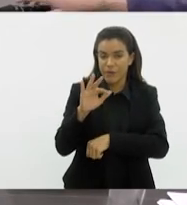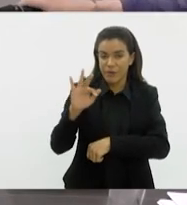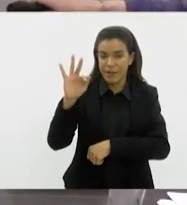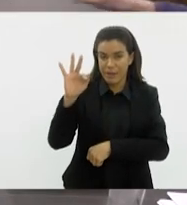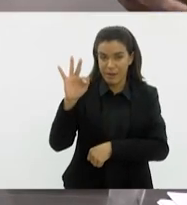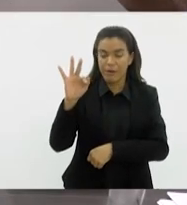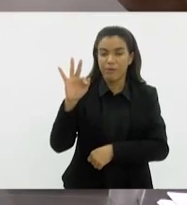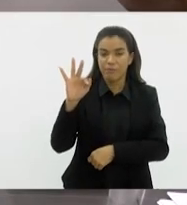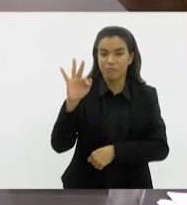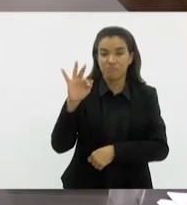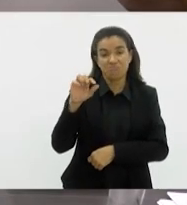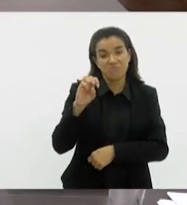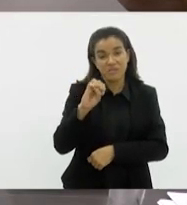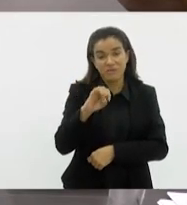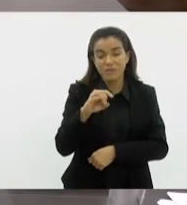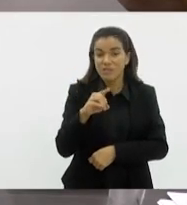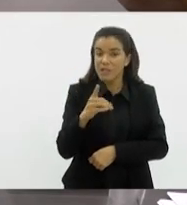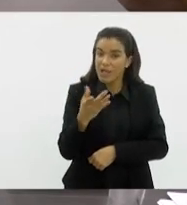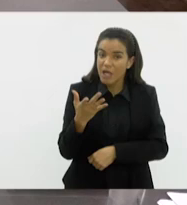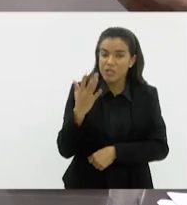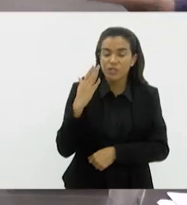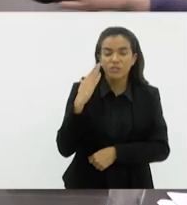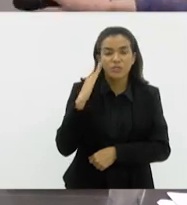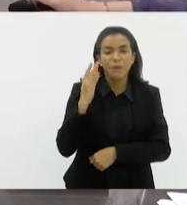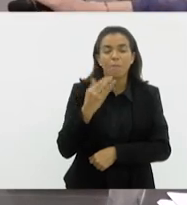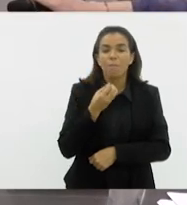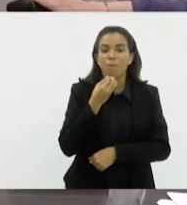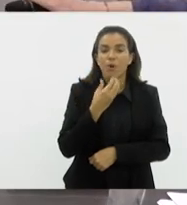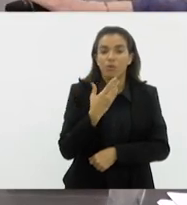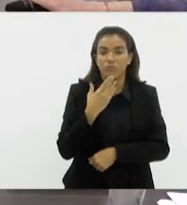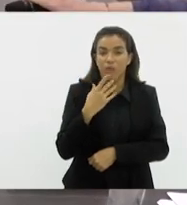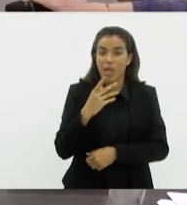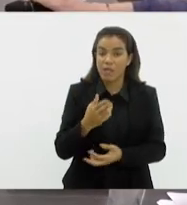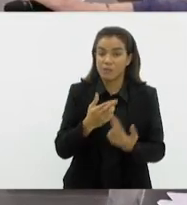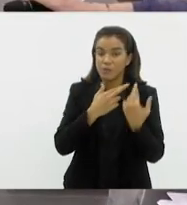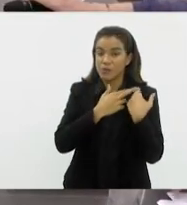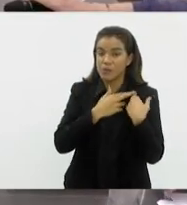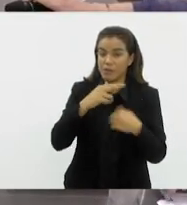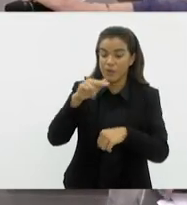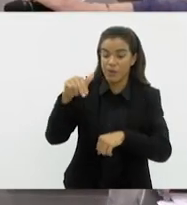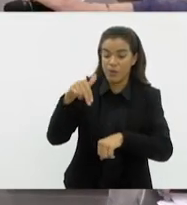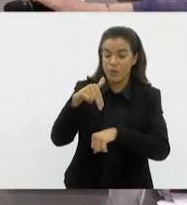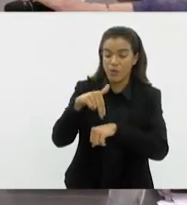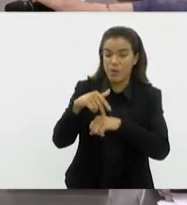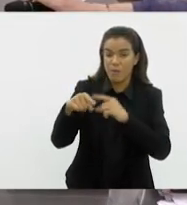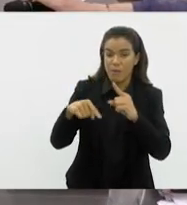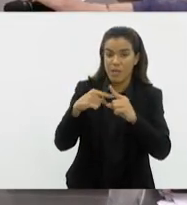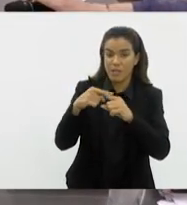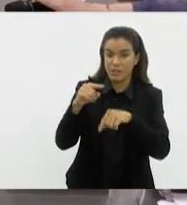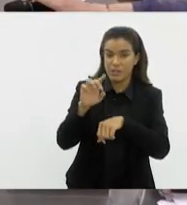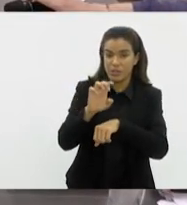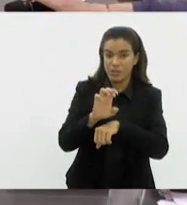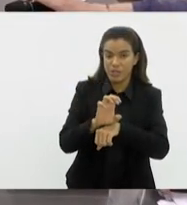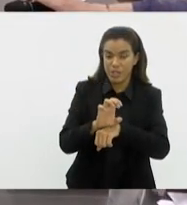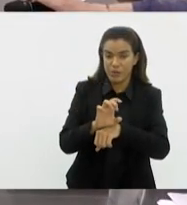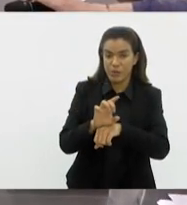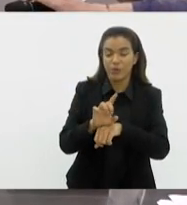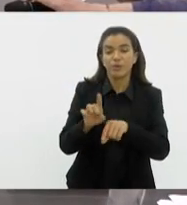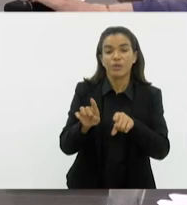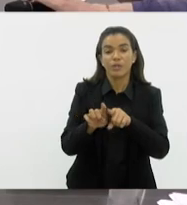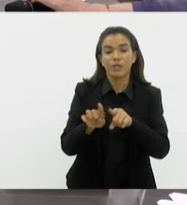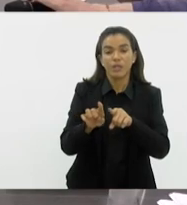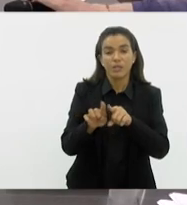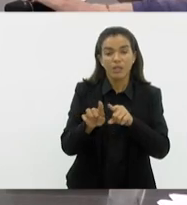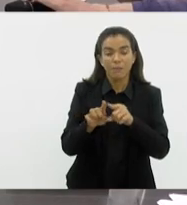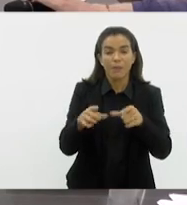Excelência achar pertinente. Sim, mas o que diz mesmo? Diz o seguinte: compete à União, aos Estados e ao Distrito